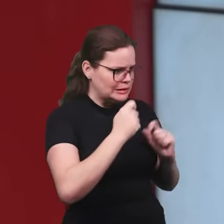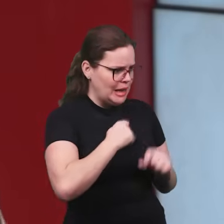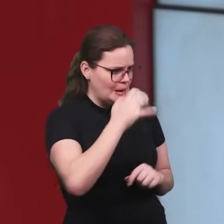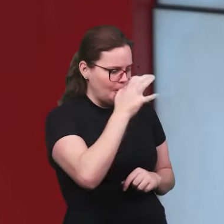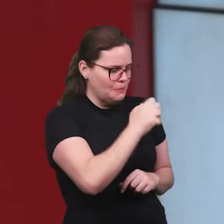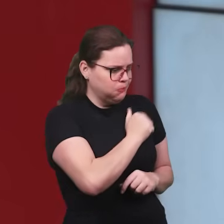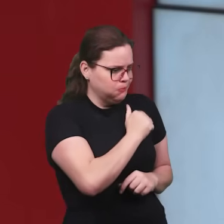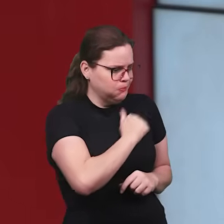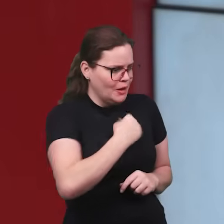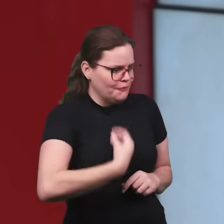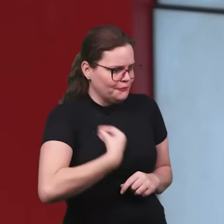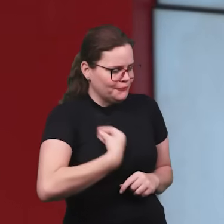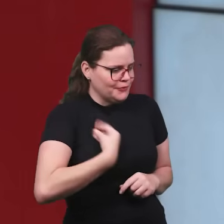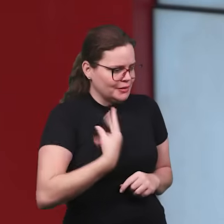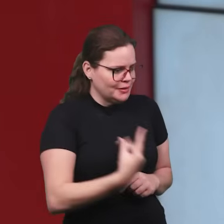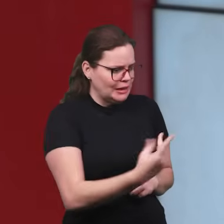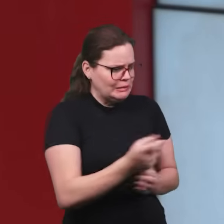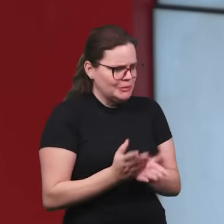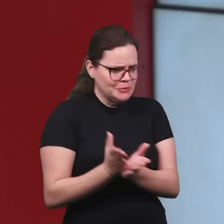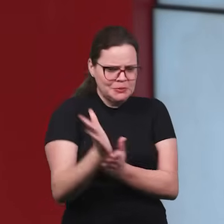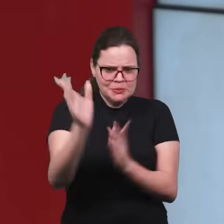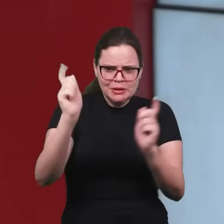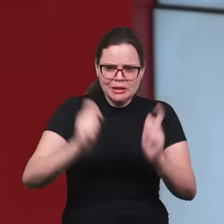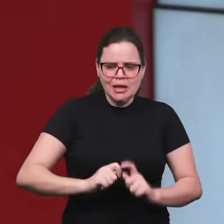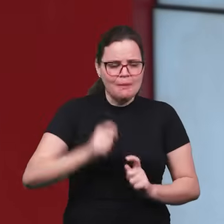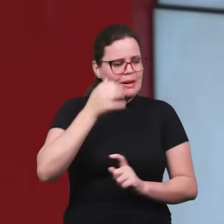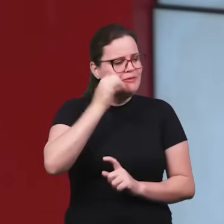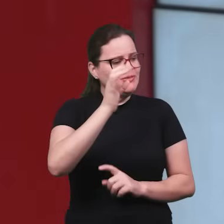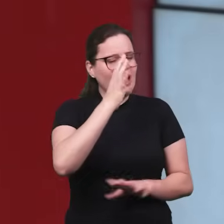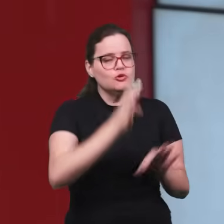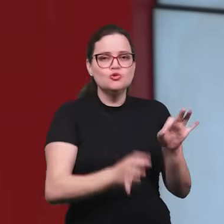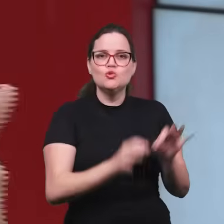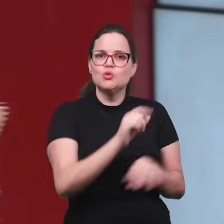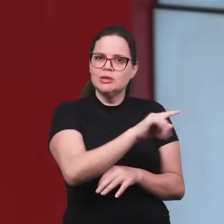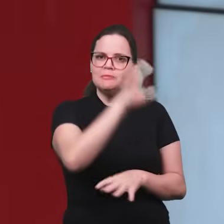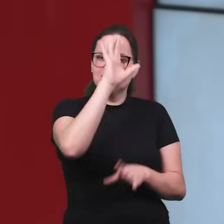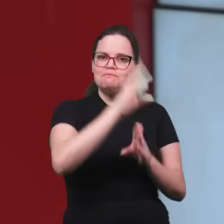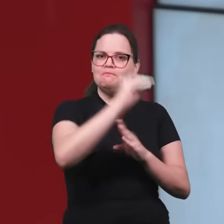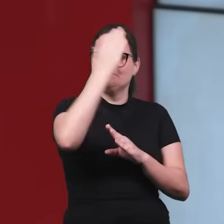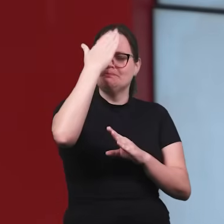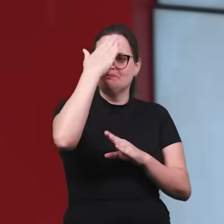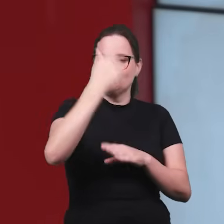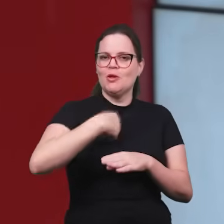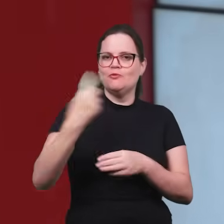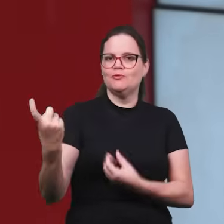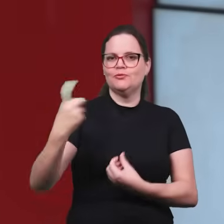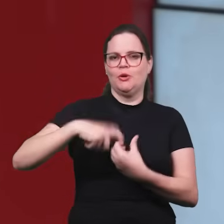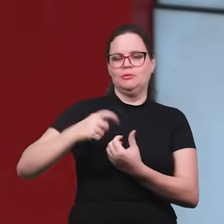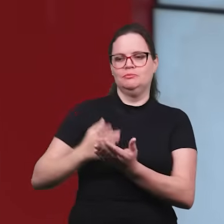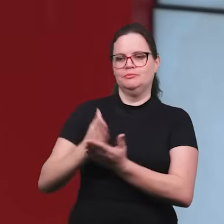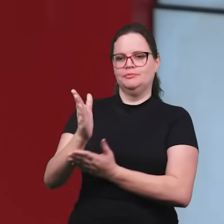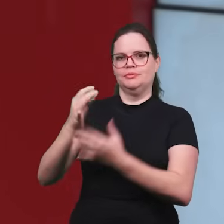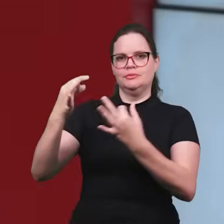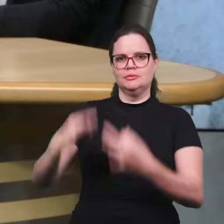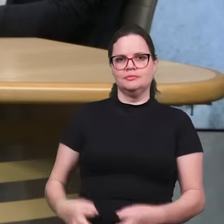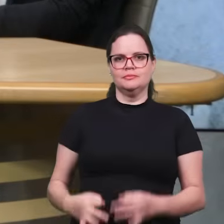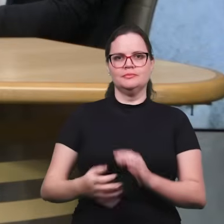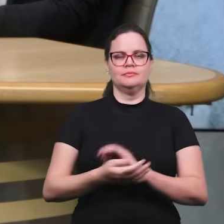poderia reconduzir os seus passos, livrá-la de um juízo, mas ali colocá-la novamente no caminho